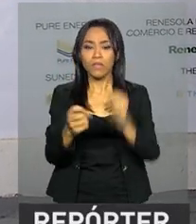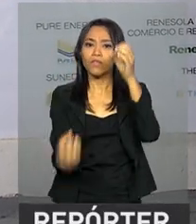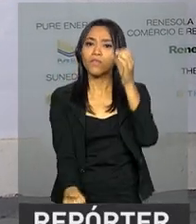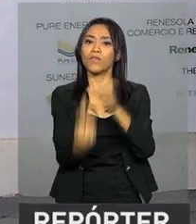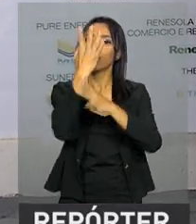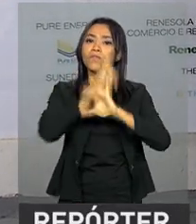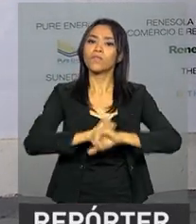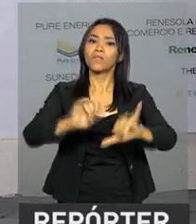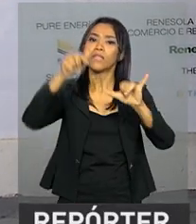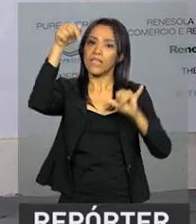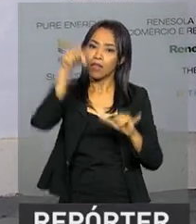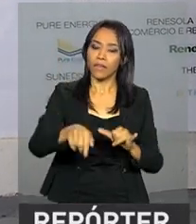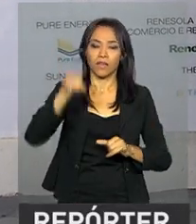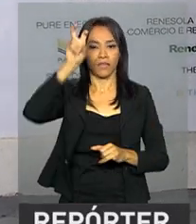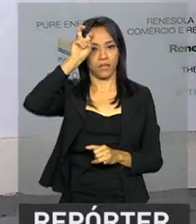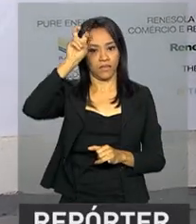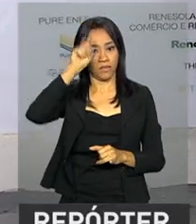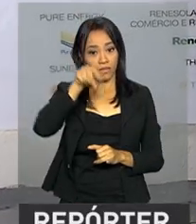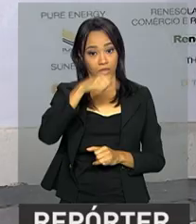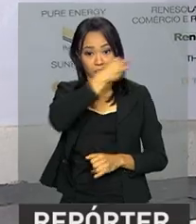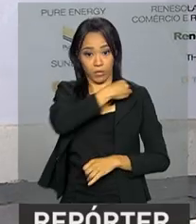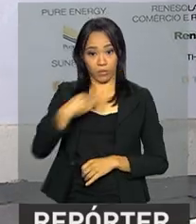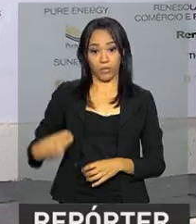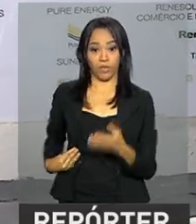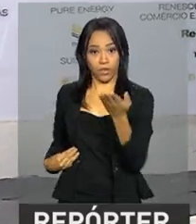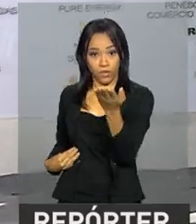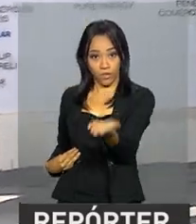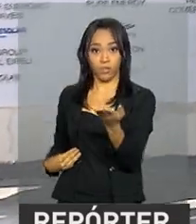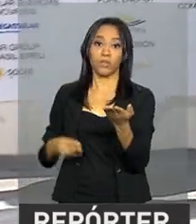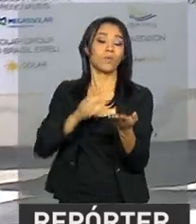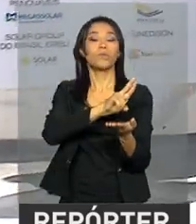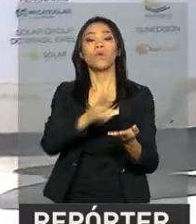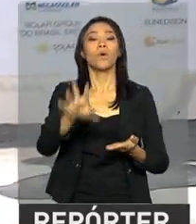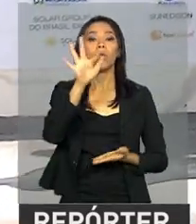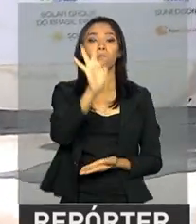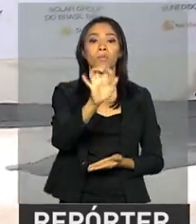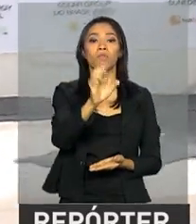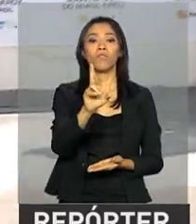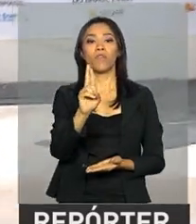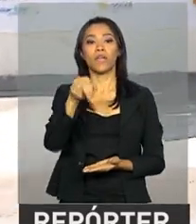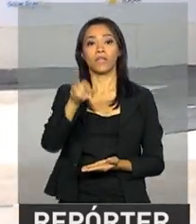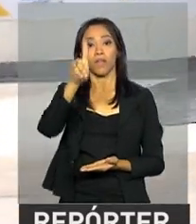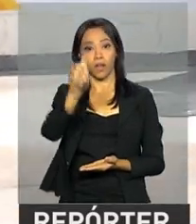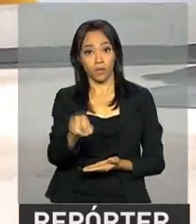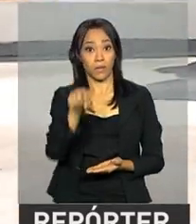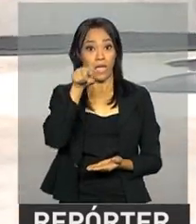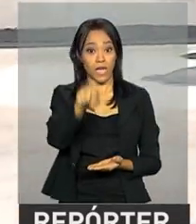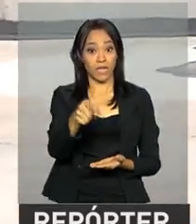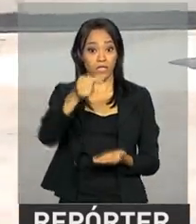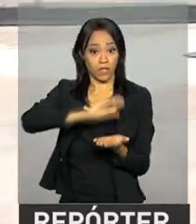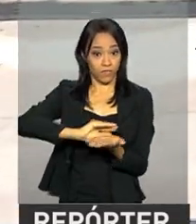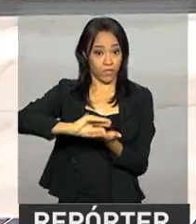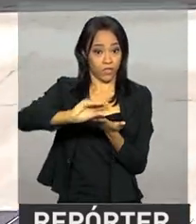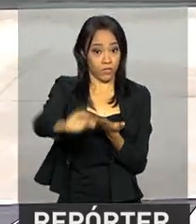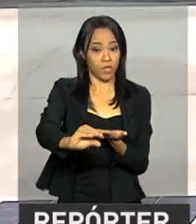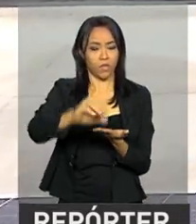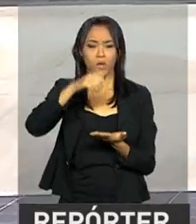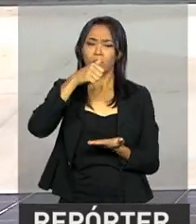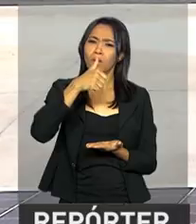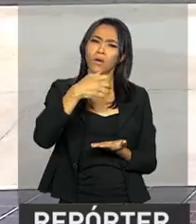nesta quinta-feira pelo Ministro de Minas e energia Fernando Coelho Filho o investimento estimado foi de